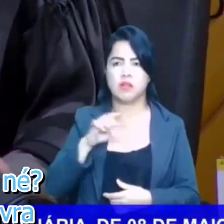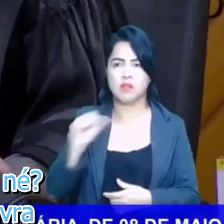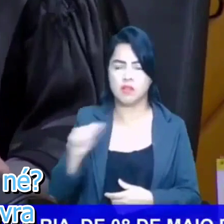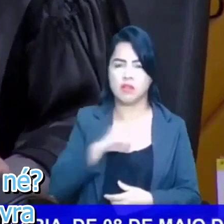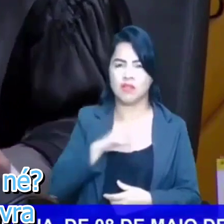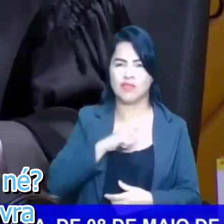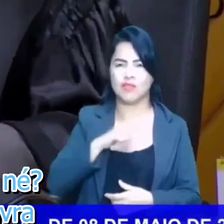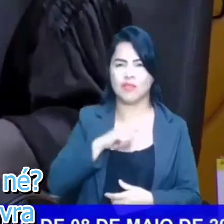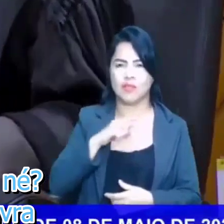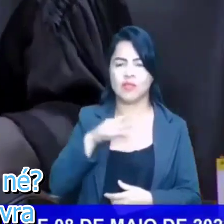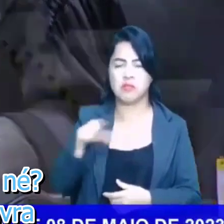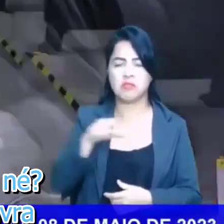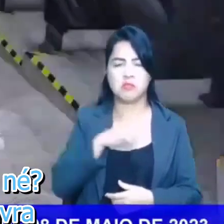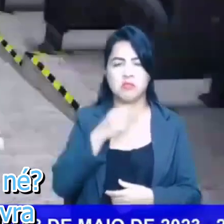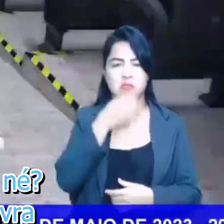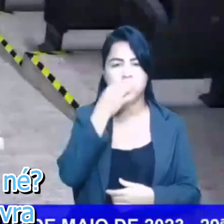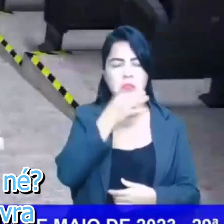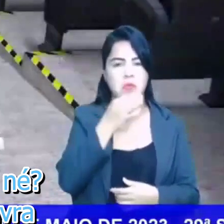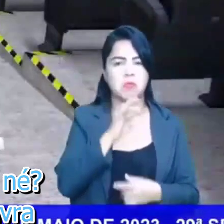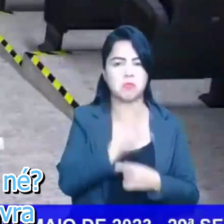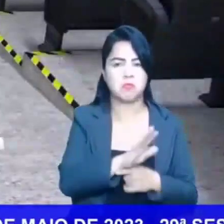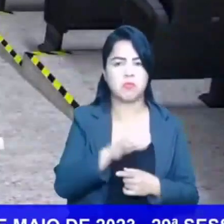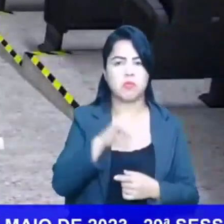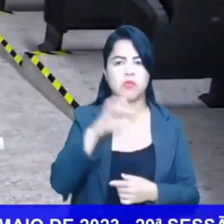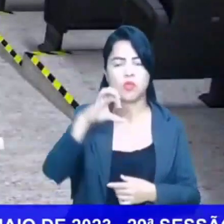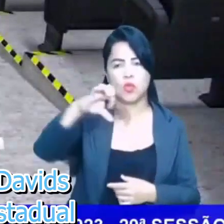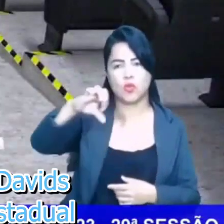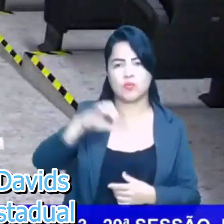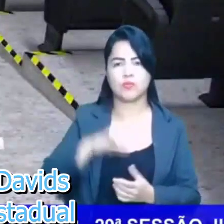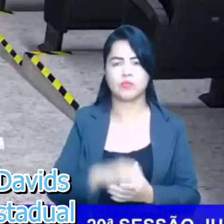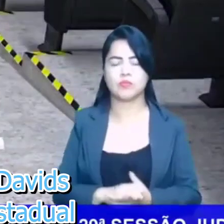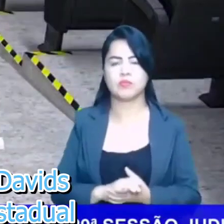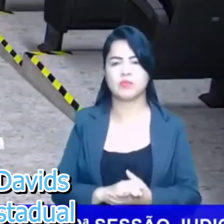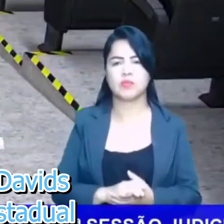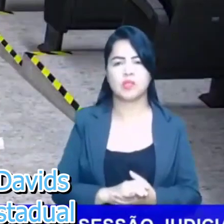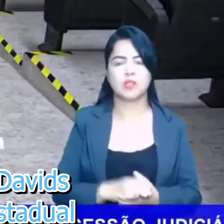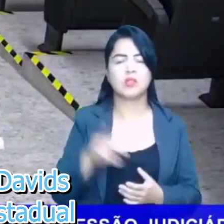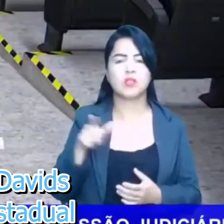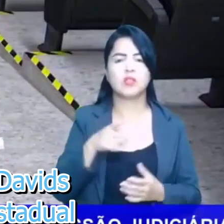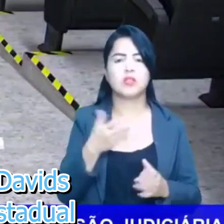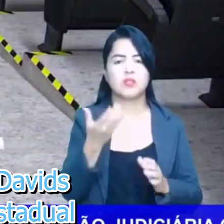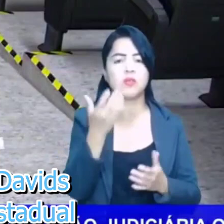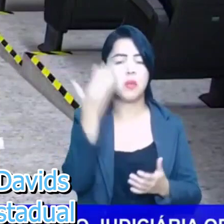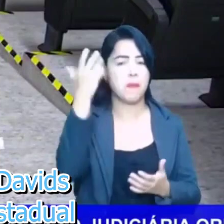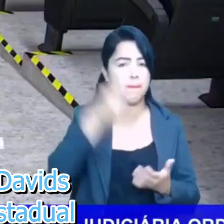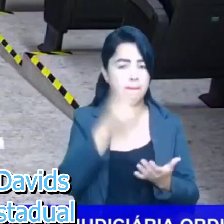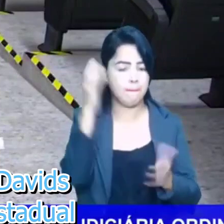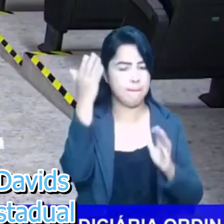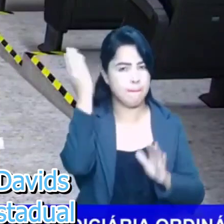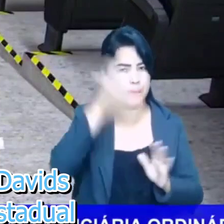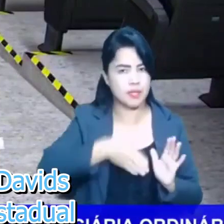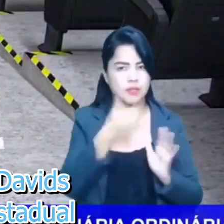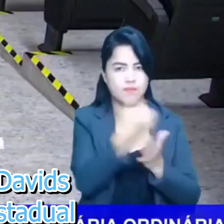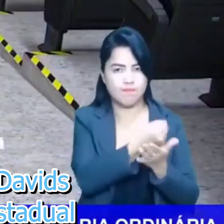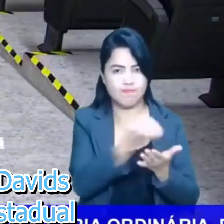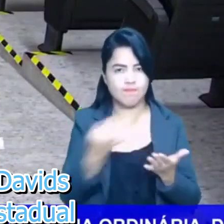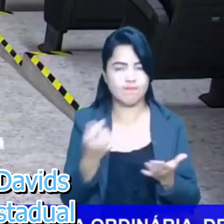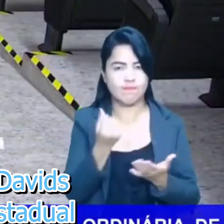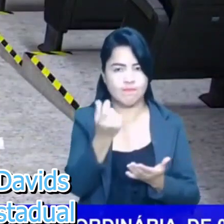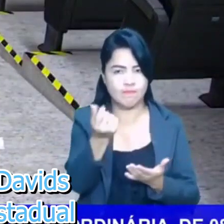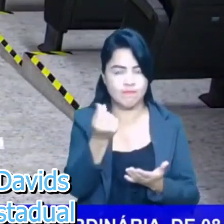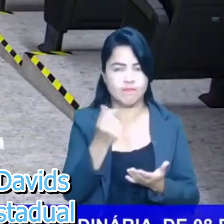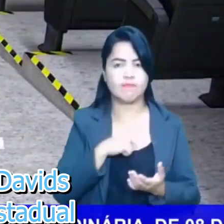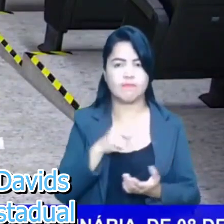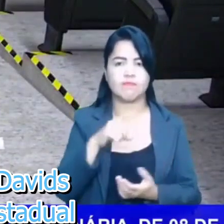né? Ilustre relatora, Vossa Excelência está com a palavra. Imagem ampla do plenário. Prestação de contas de Jim Davids, todos Jim Davids Rocha